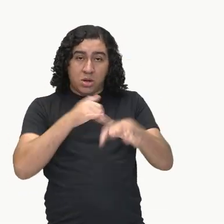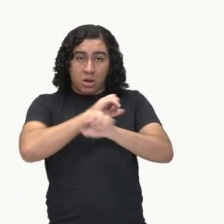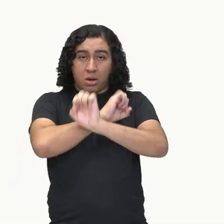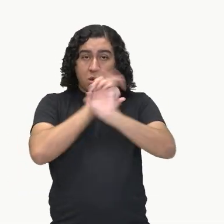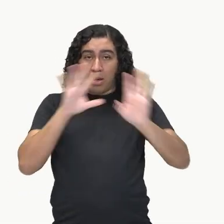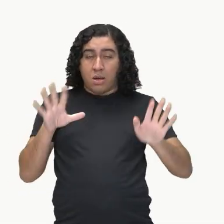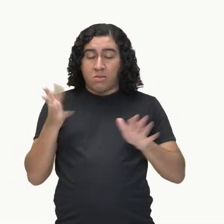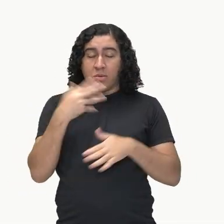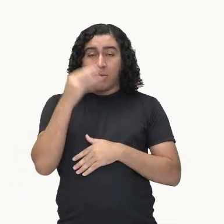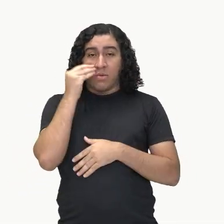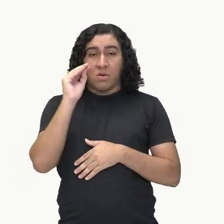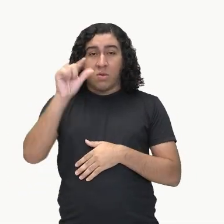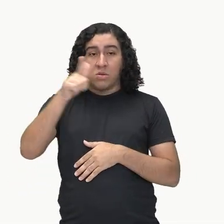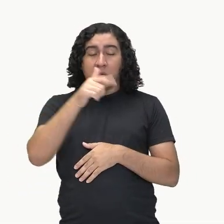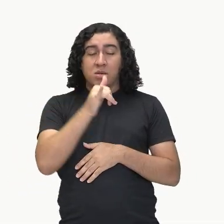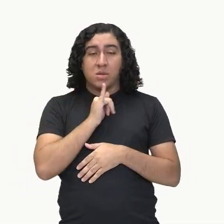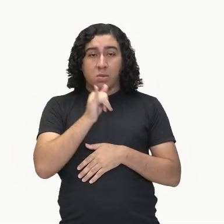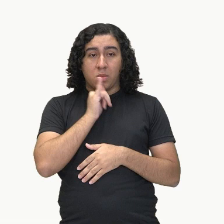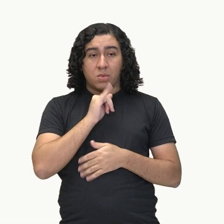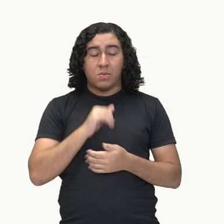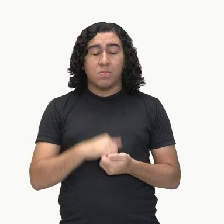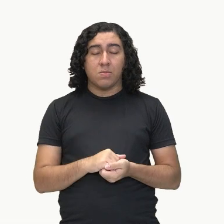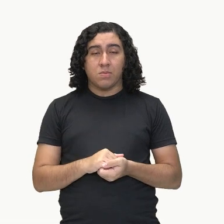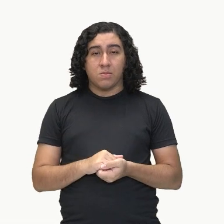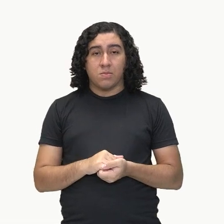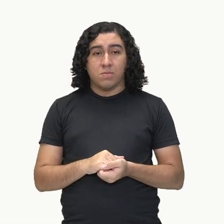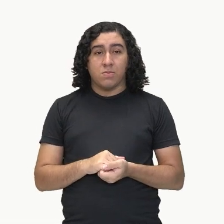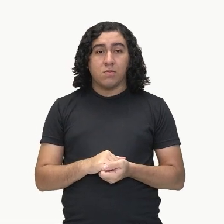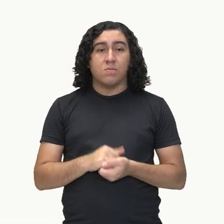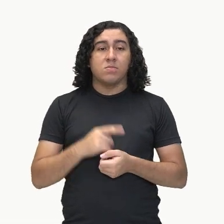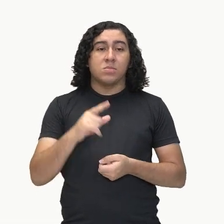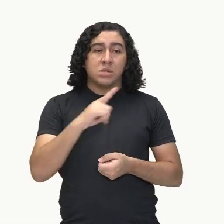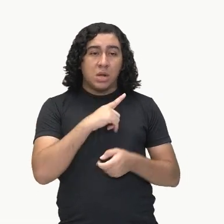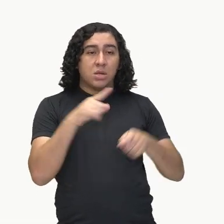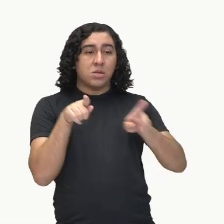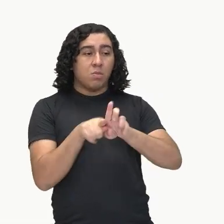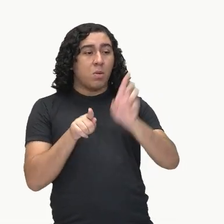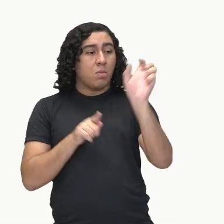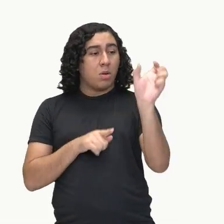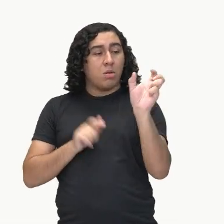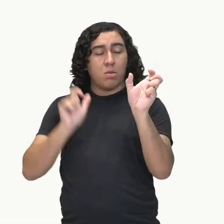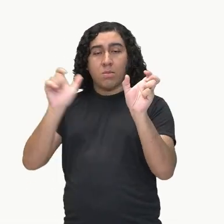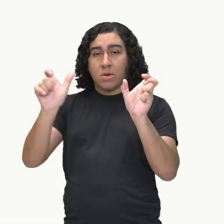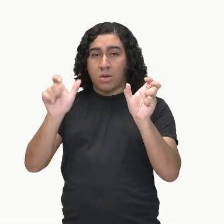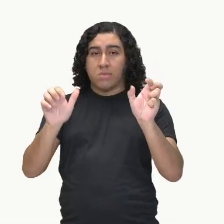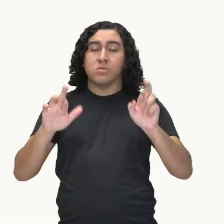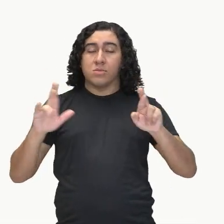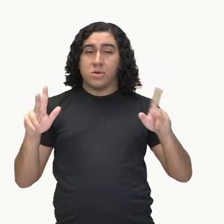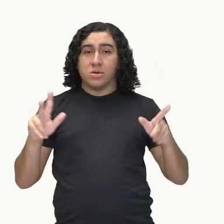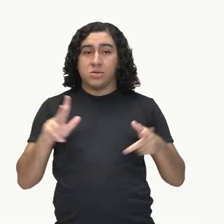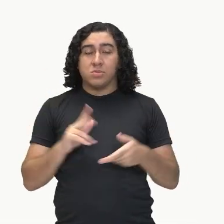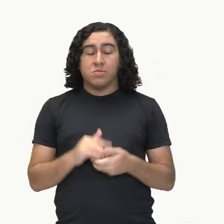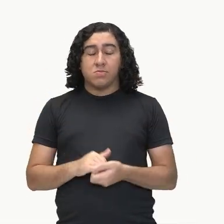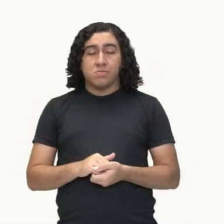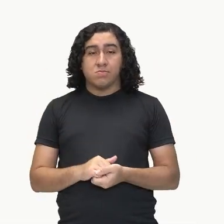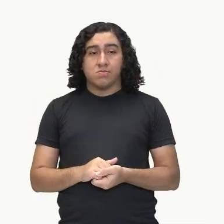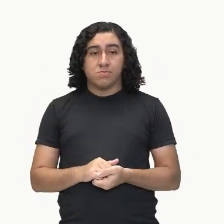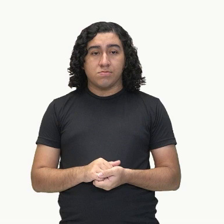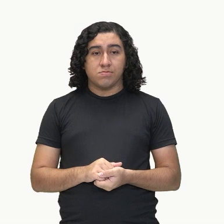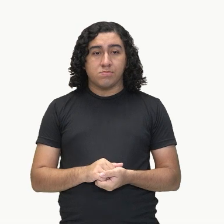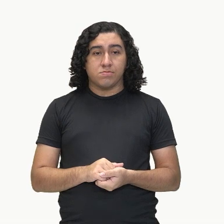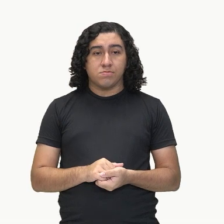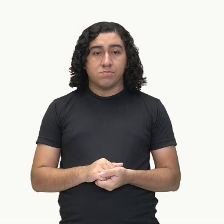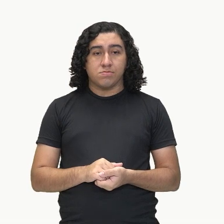a mais um exemplo, onde vai aparecer um termo não semelhante aí nos polinômios. Então,